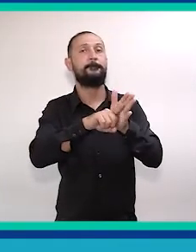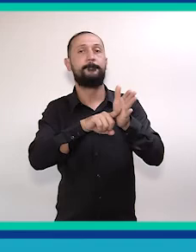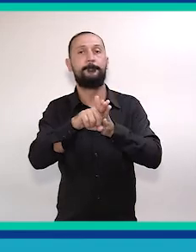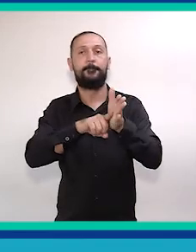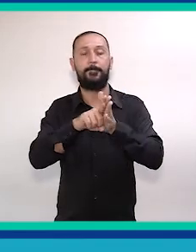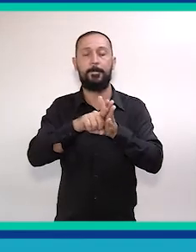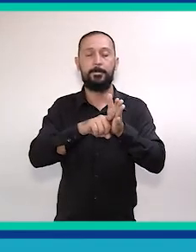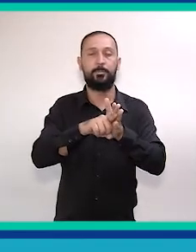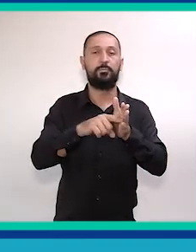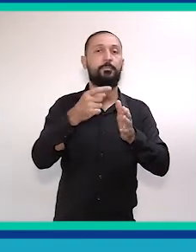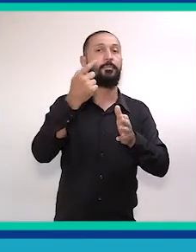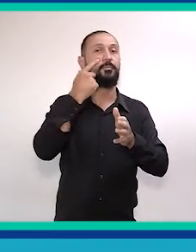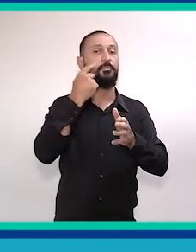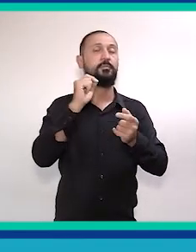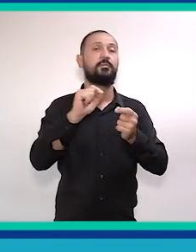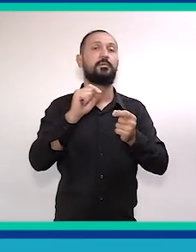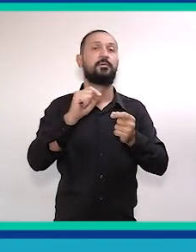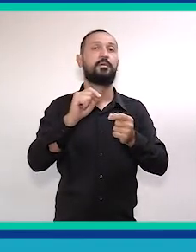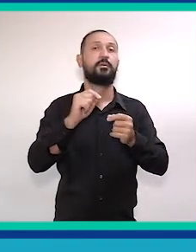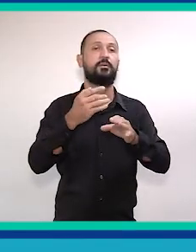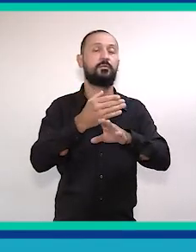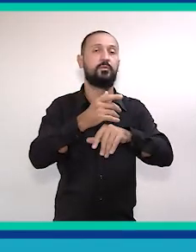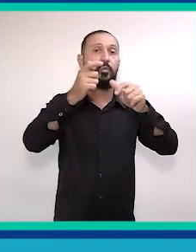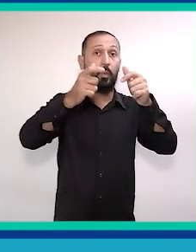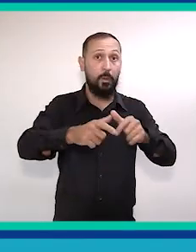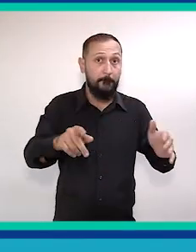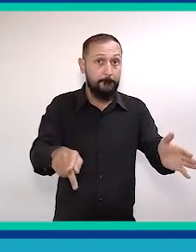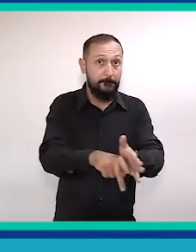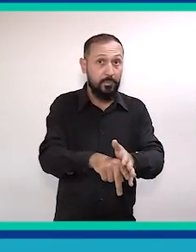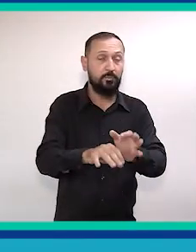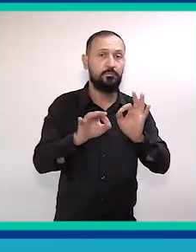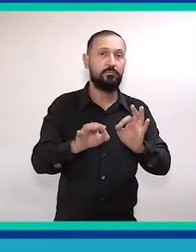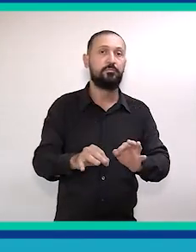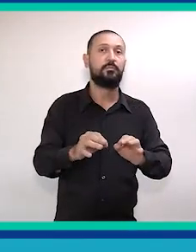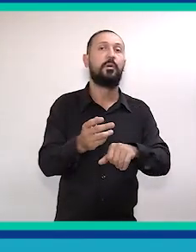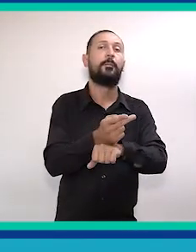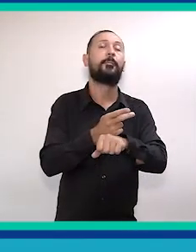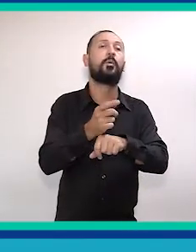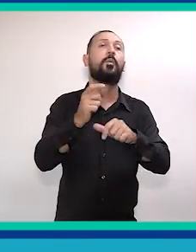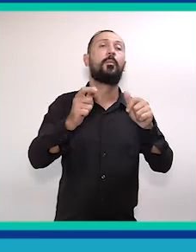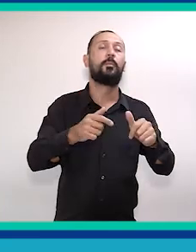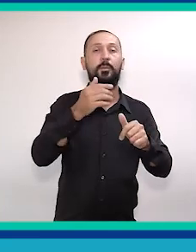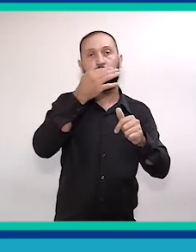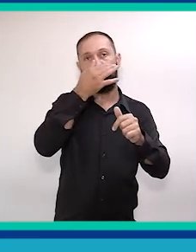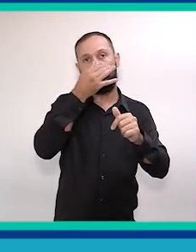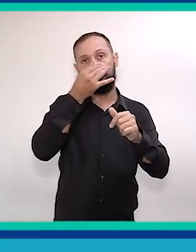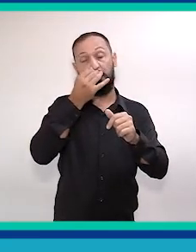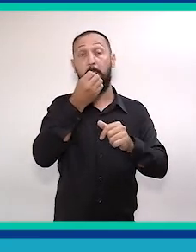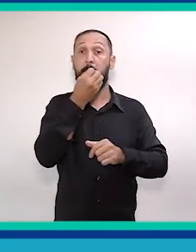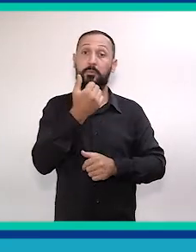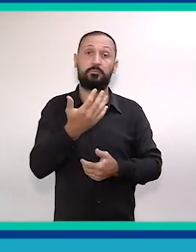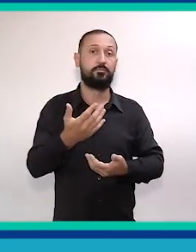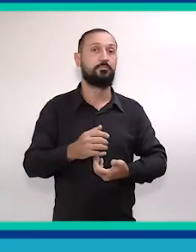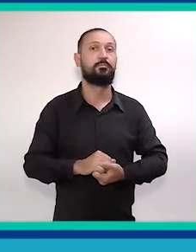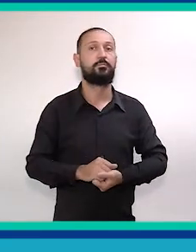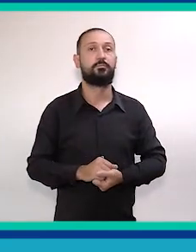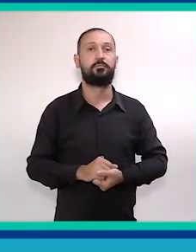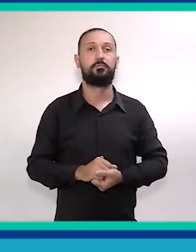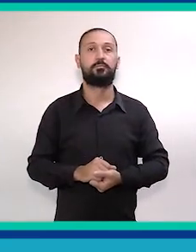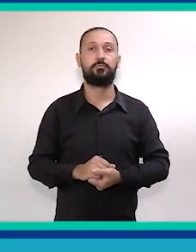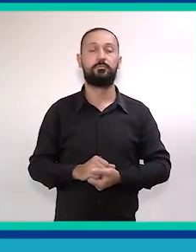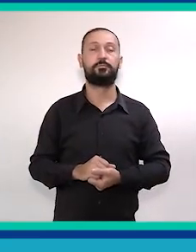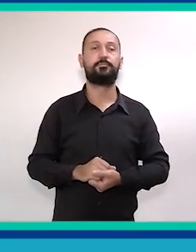nossa pesquisa é uma pesquisa de bioprospecção, onde a gente foi na fonte natural e procurou uma possível molécula